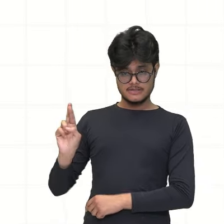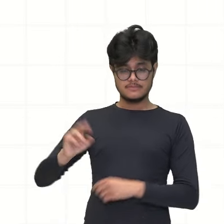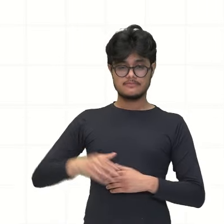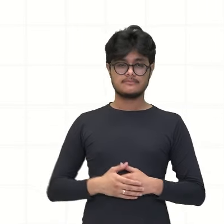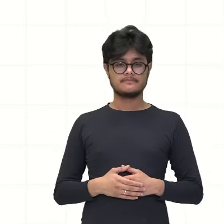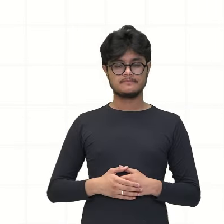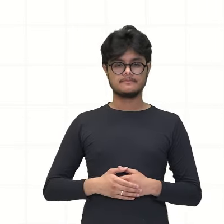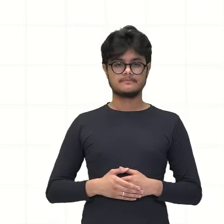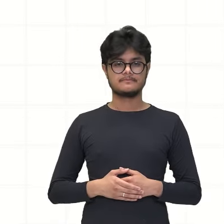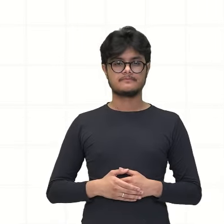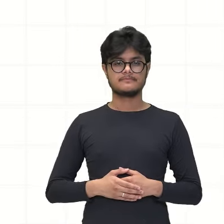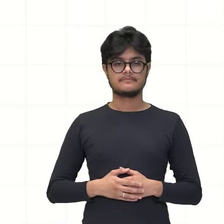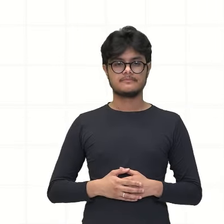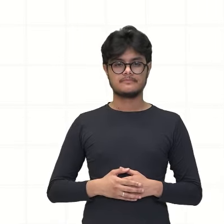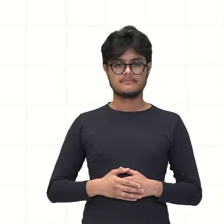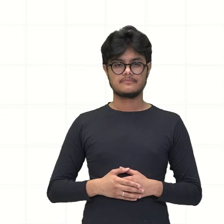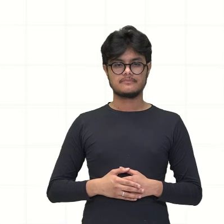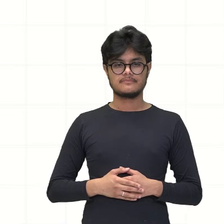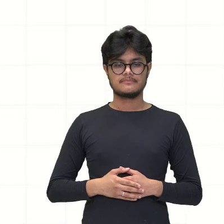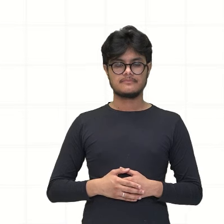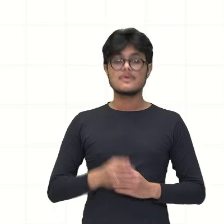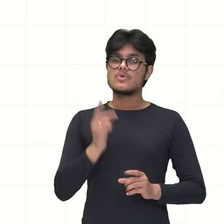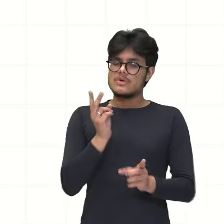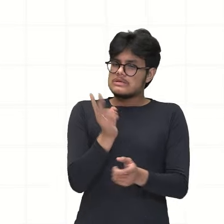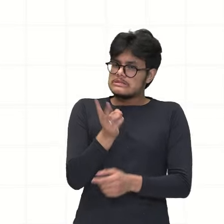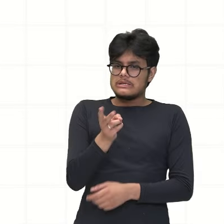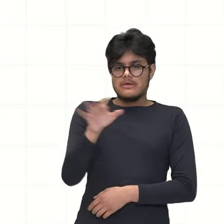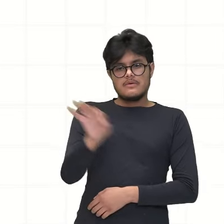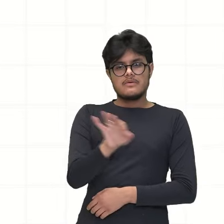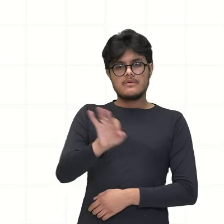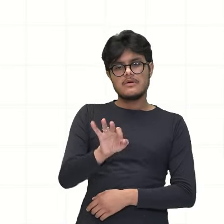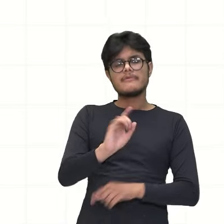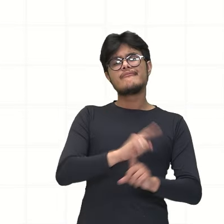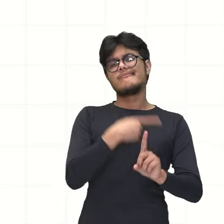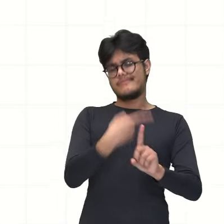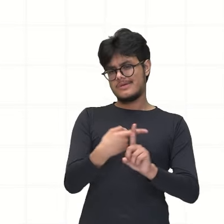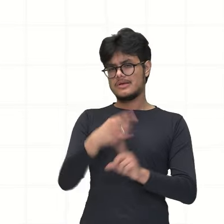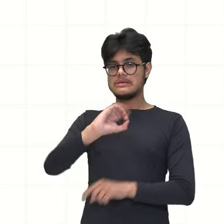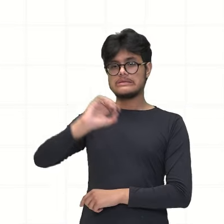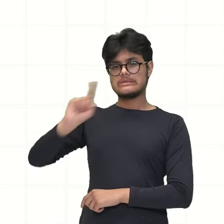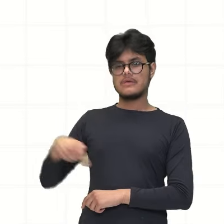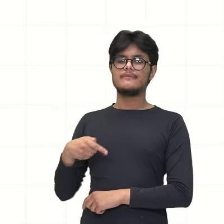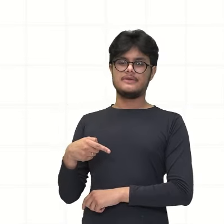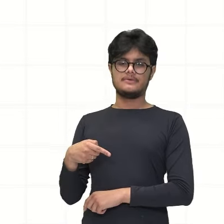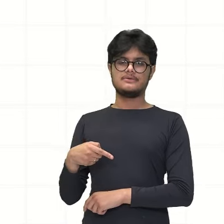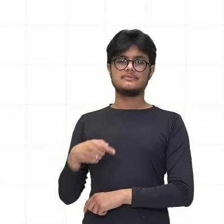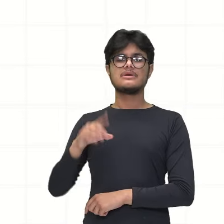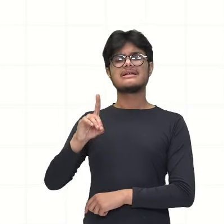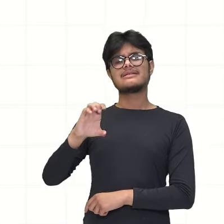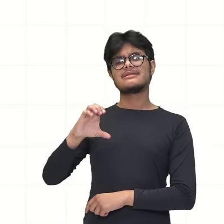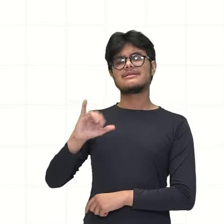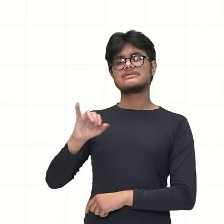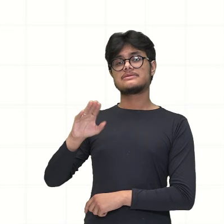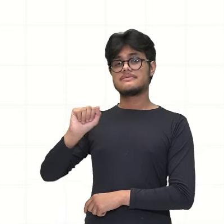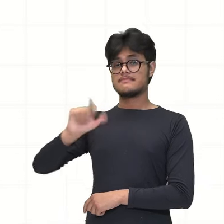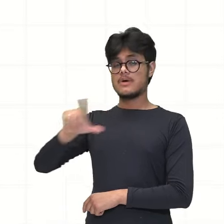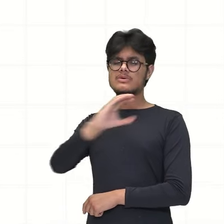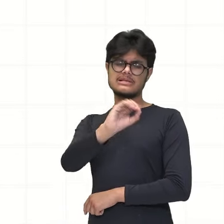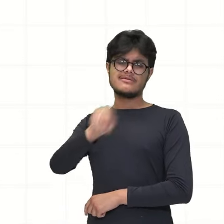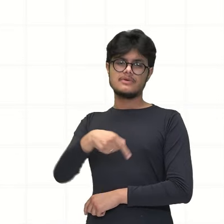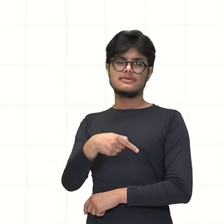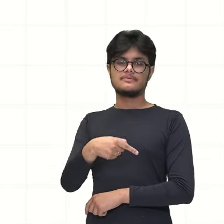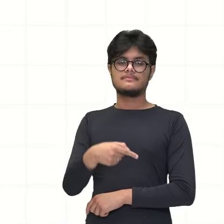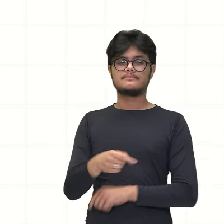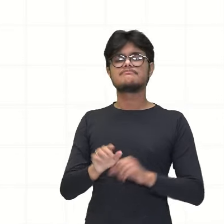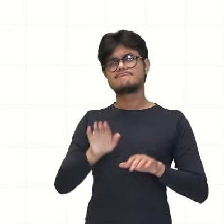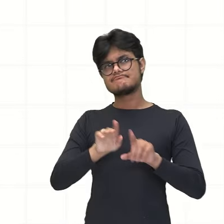bem interessante trabalhar a multiplicação com os valores na forma decimal. Mas tem gente, aí também